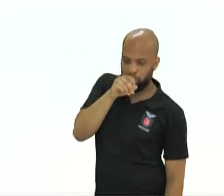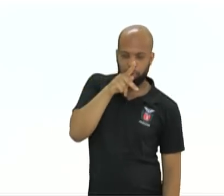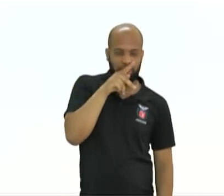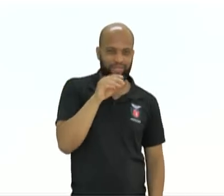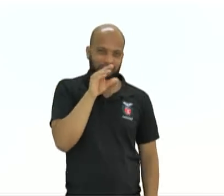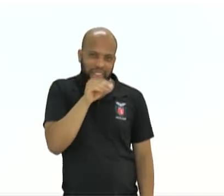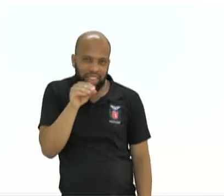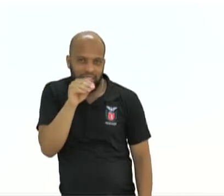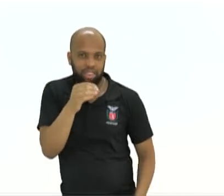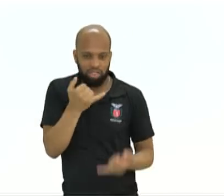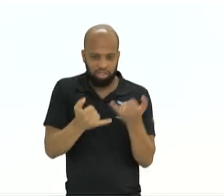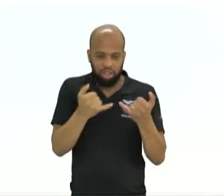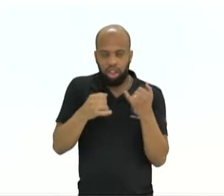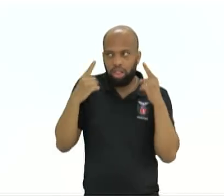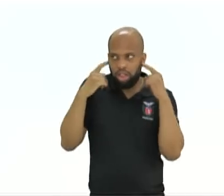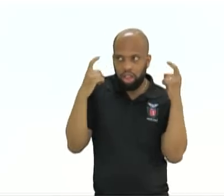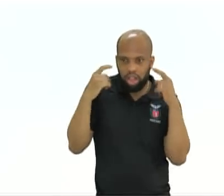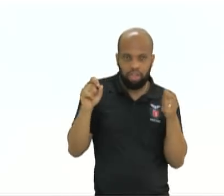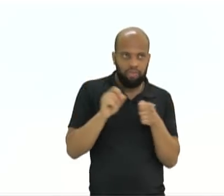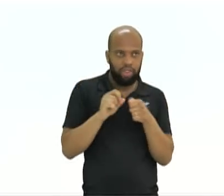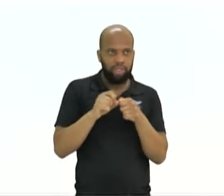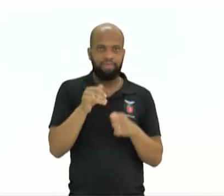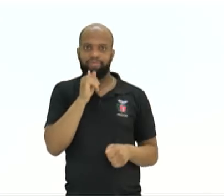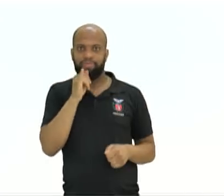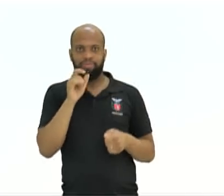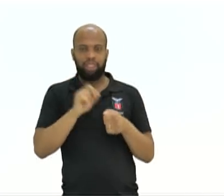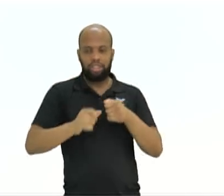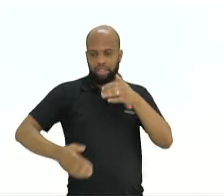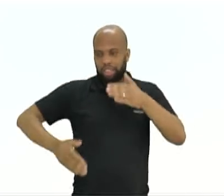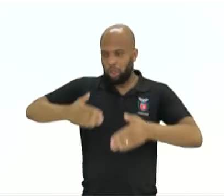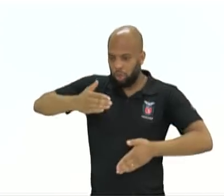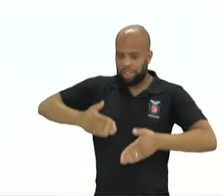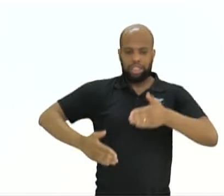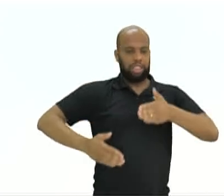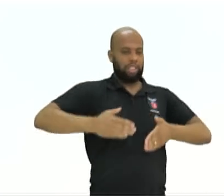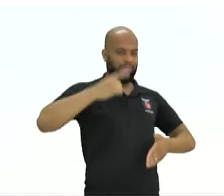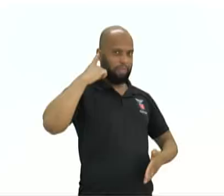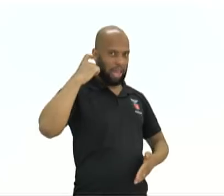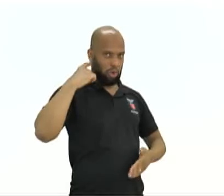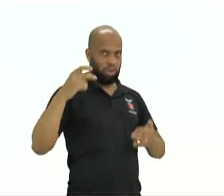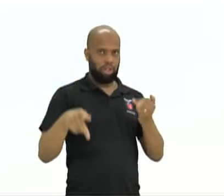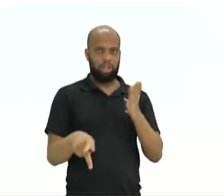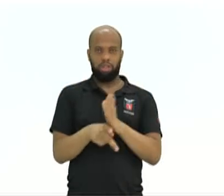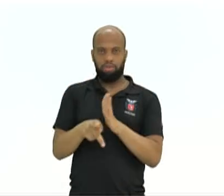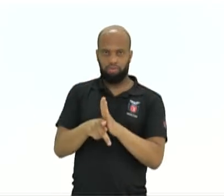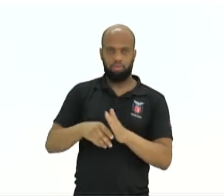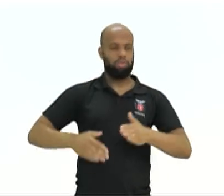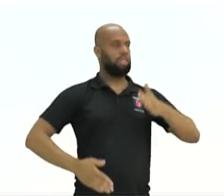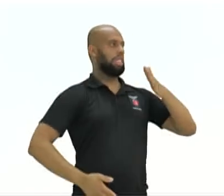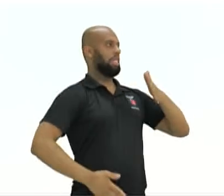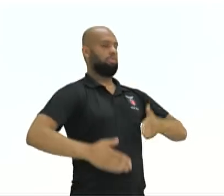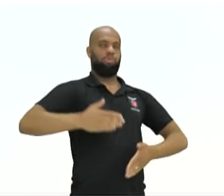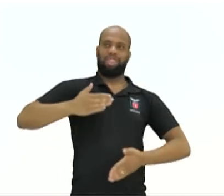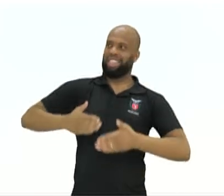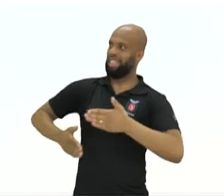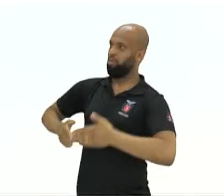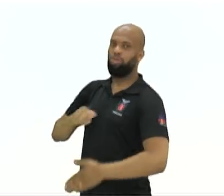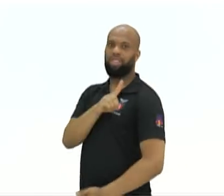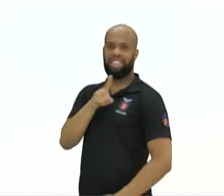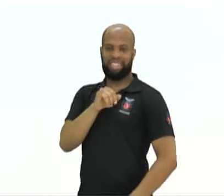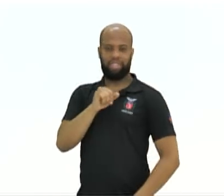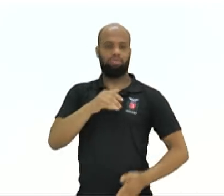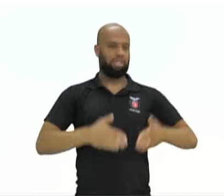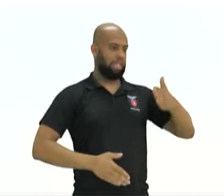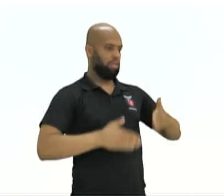maneira como alguém pode fazer barulho de máquina quando faz o robô. Por isso, as pessoas sempre diziam a ele, ei, Sam,